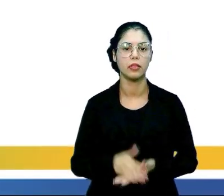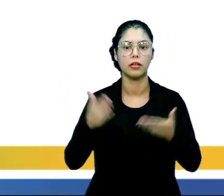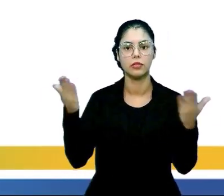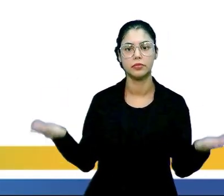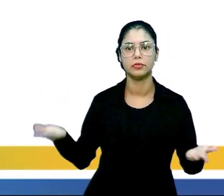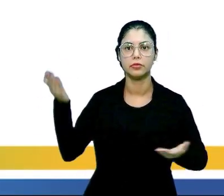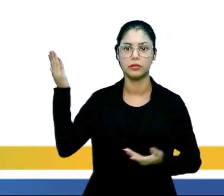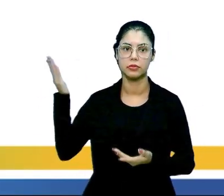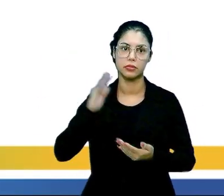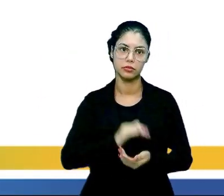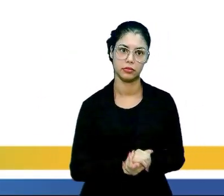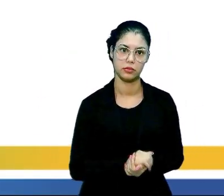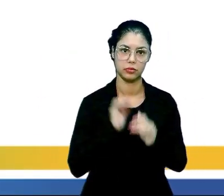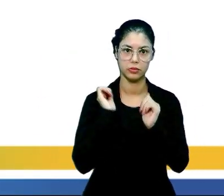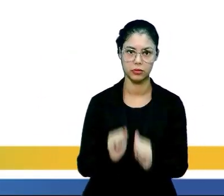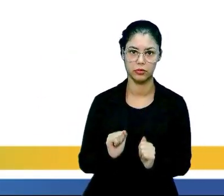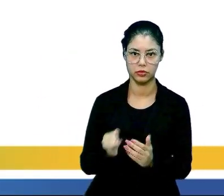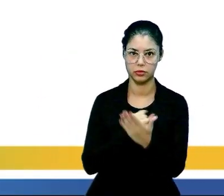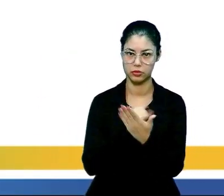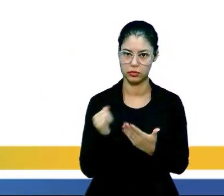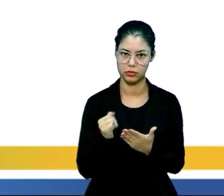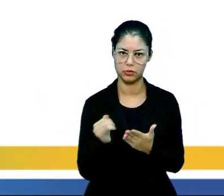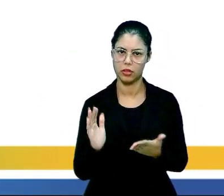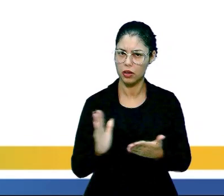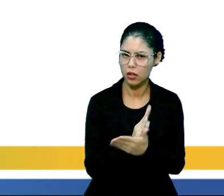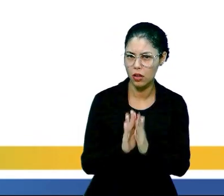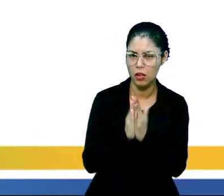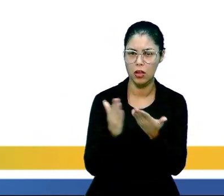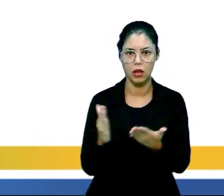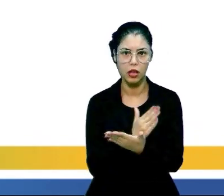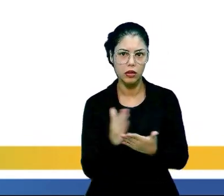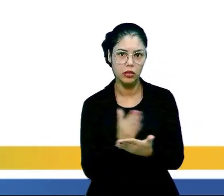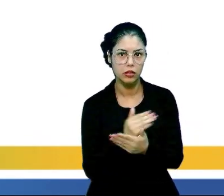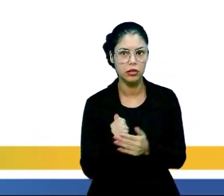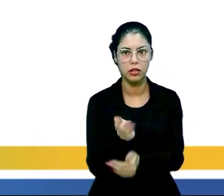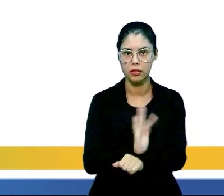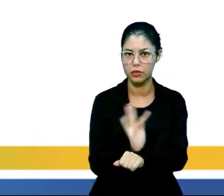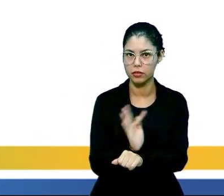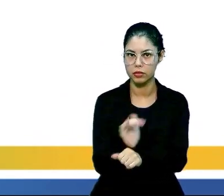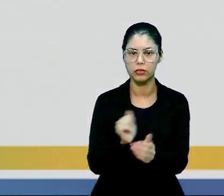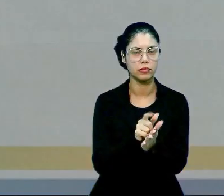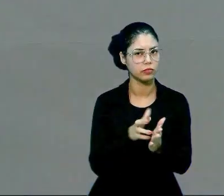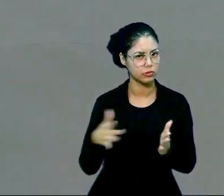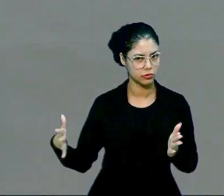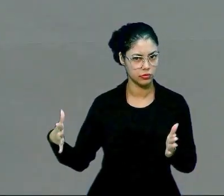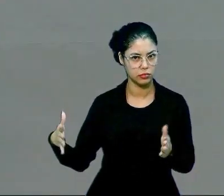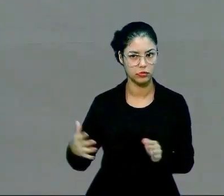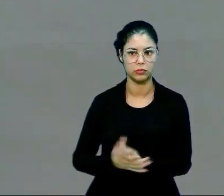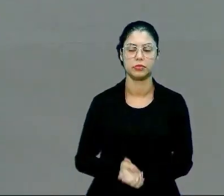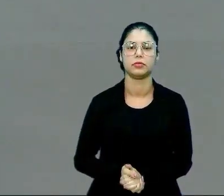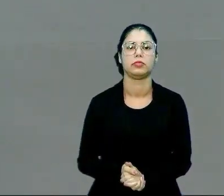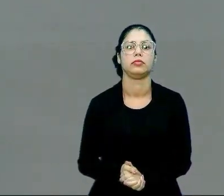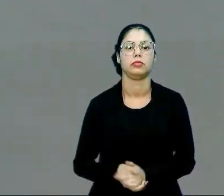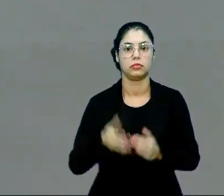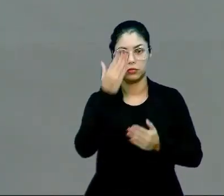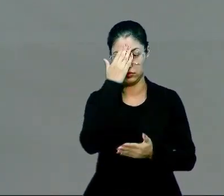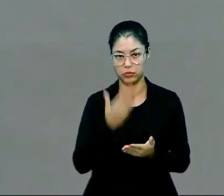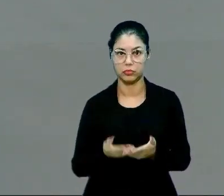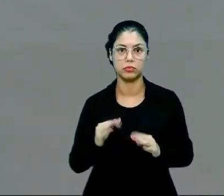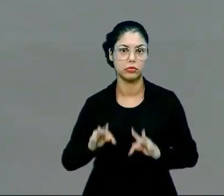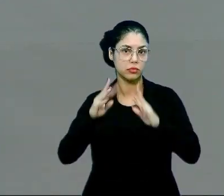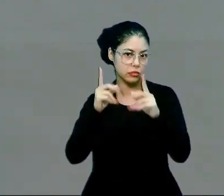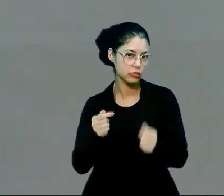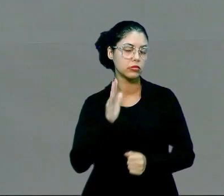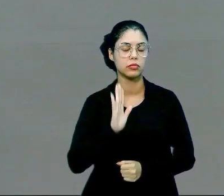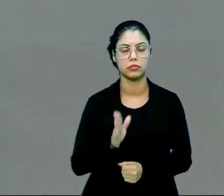aí nós temos assim: posso fazer a minha introdução citando livros, filmes e séries? Acredito que